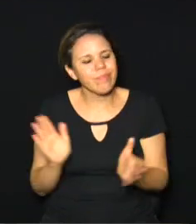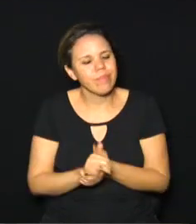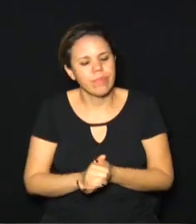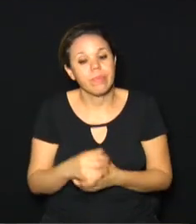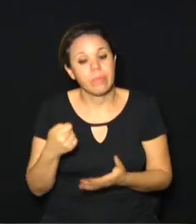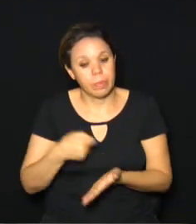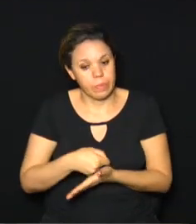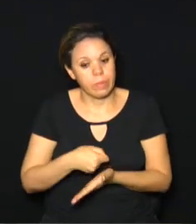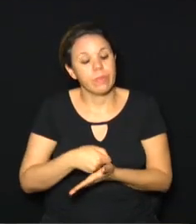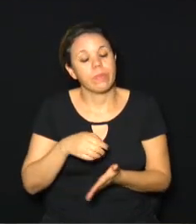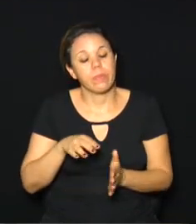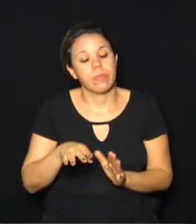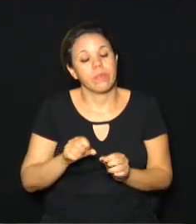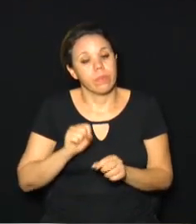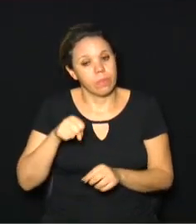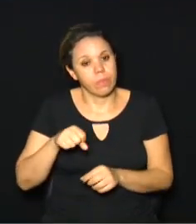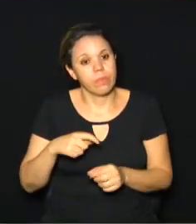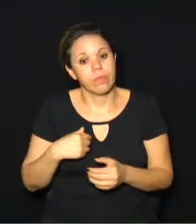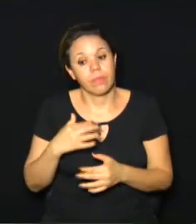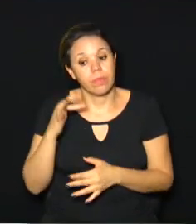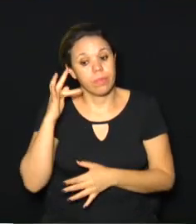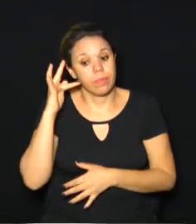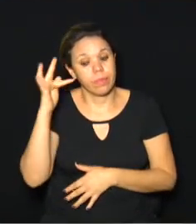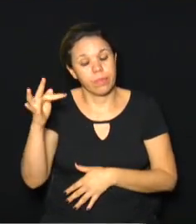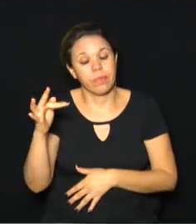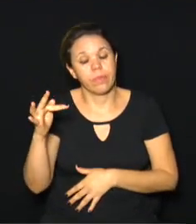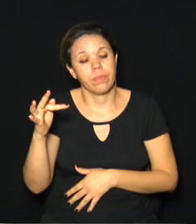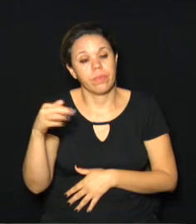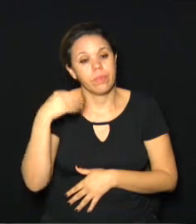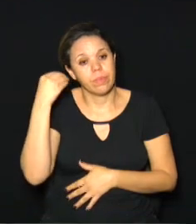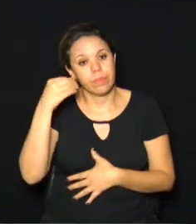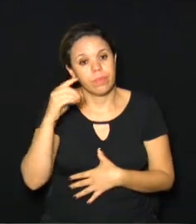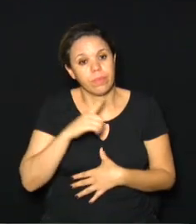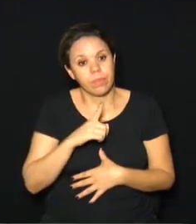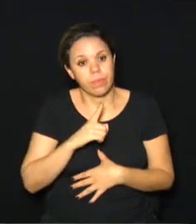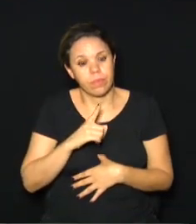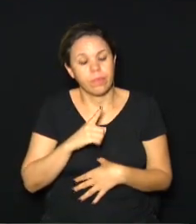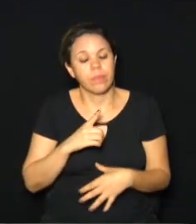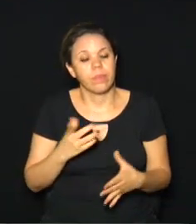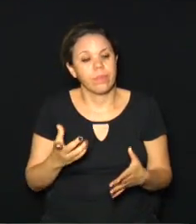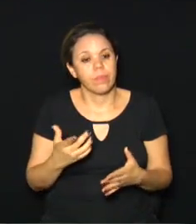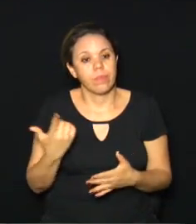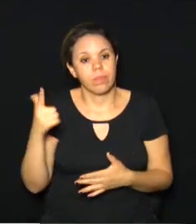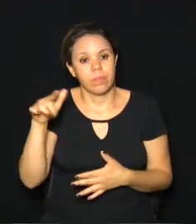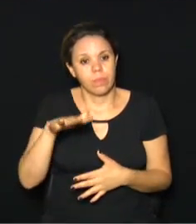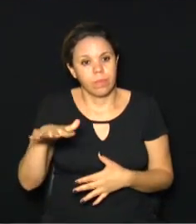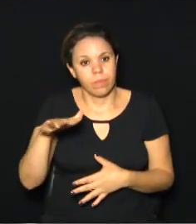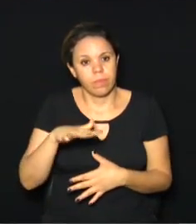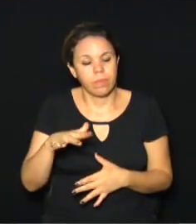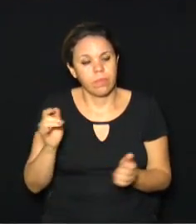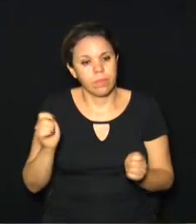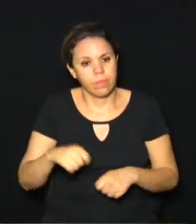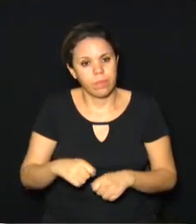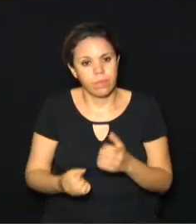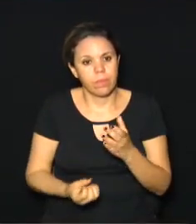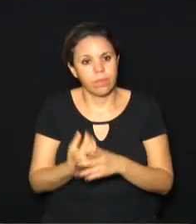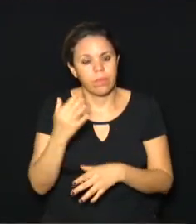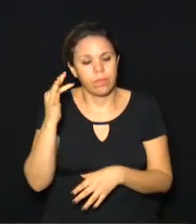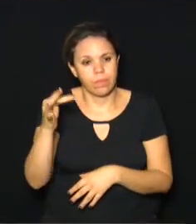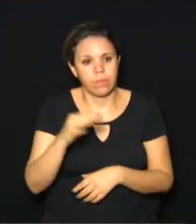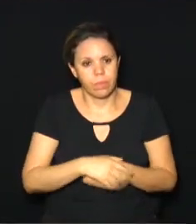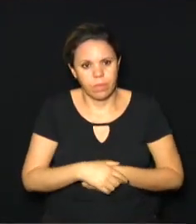ser rigorosos sim, para que lá na frente, né? Além da experiência que vai ser acumulada para outras situações que poderão surgir no